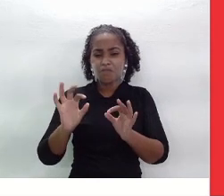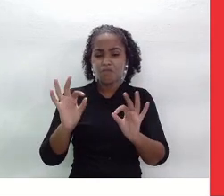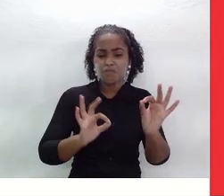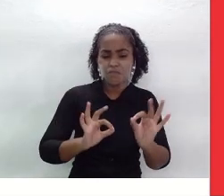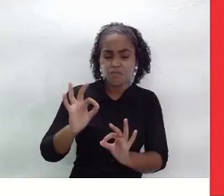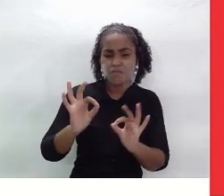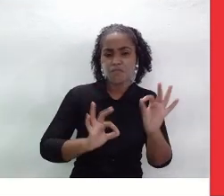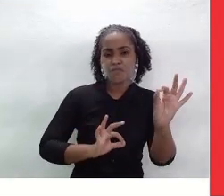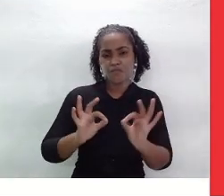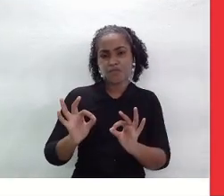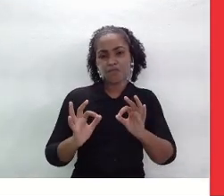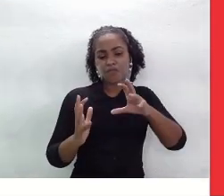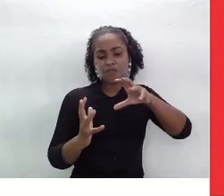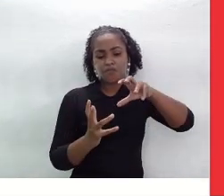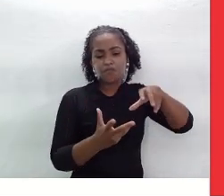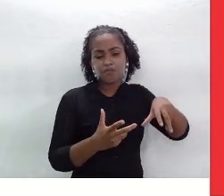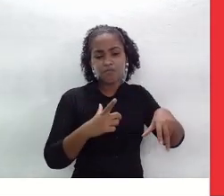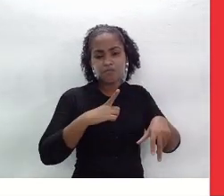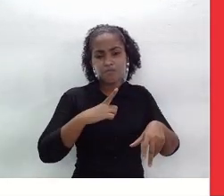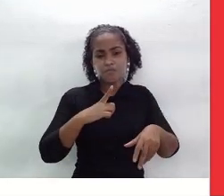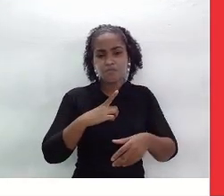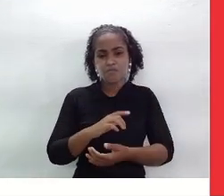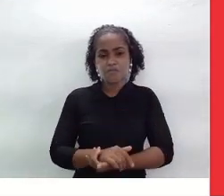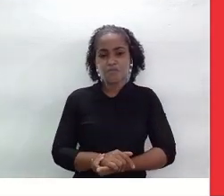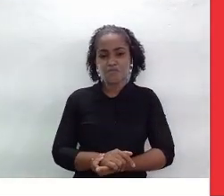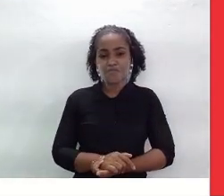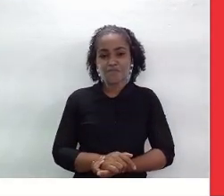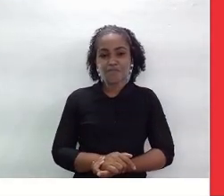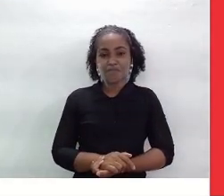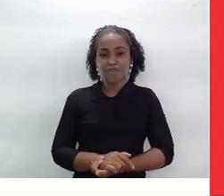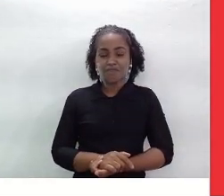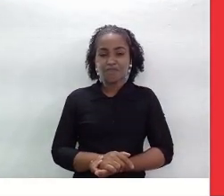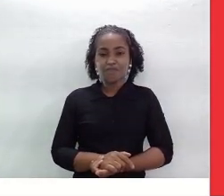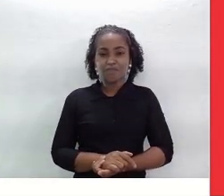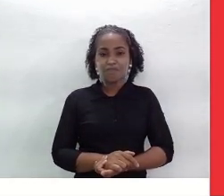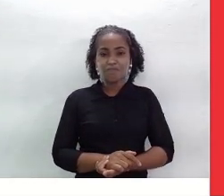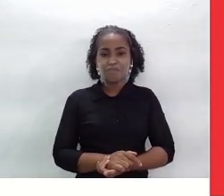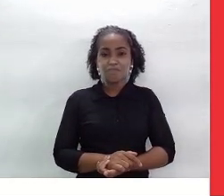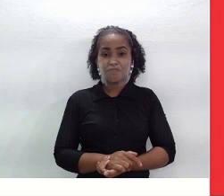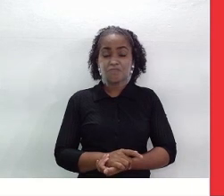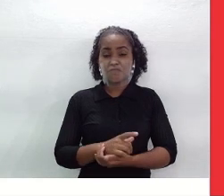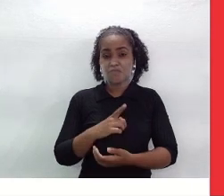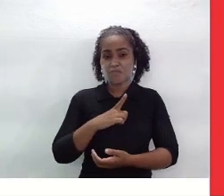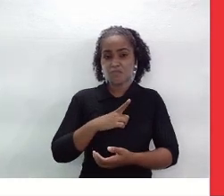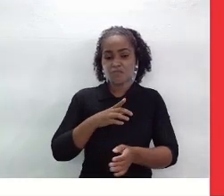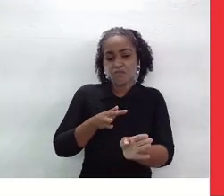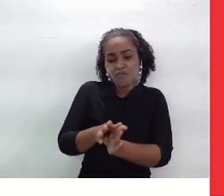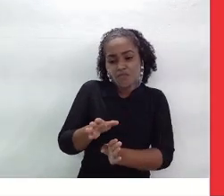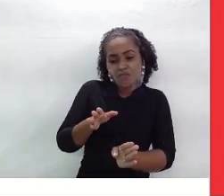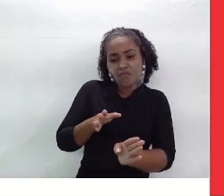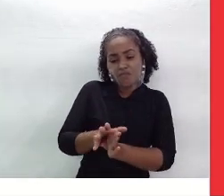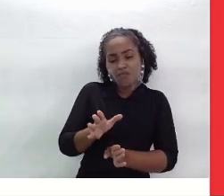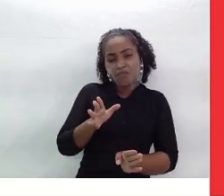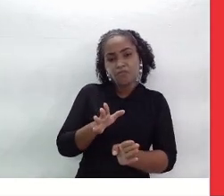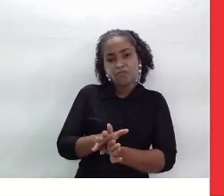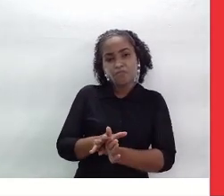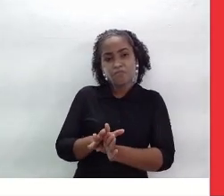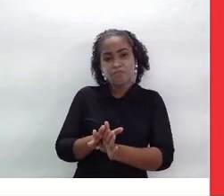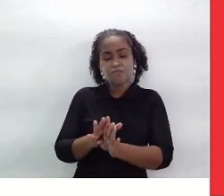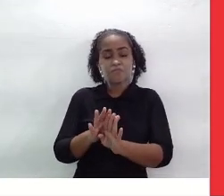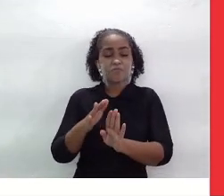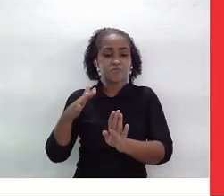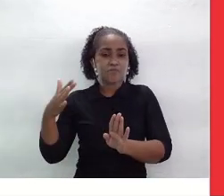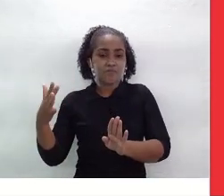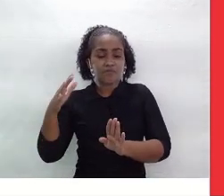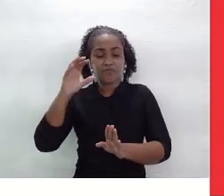da superfície terrestre, com as cadeias de montanhas de orientação